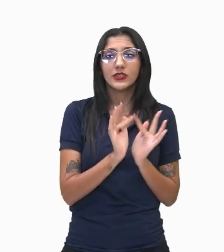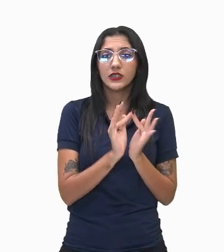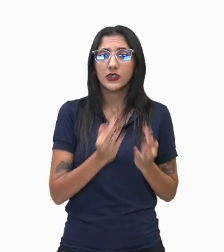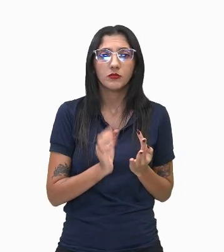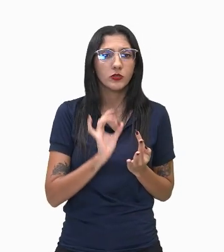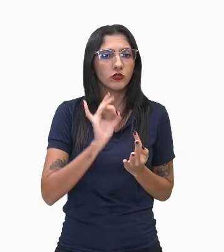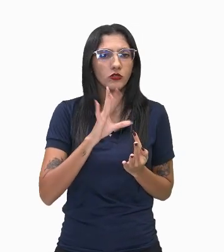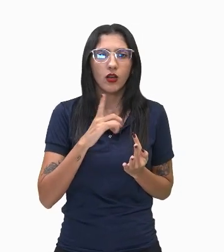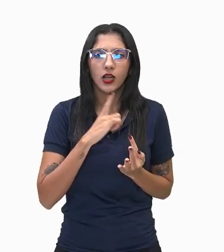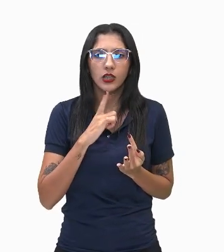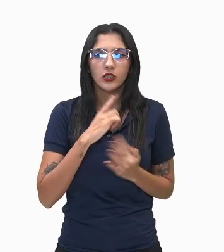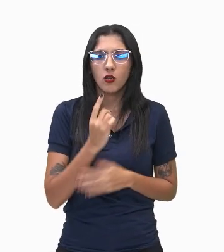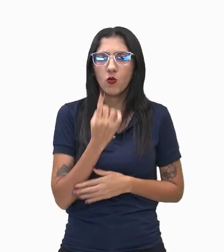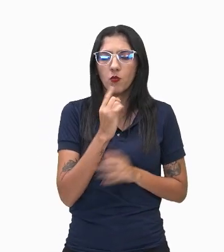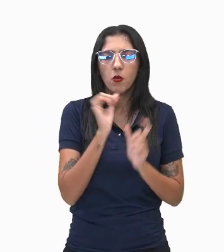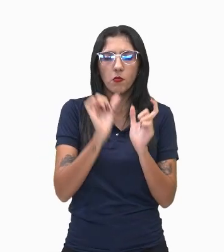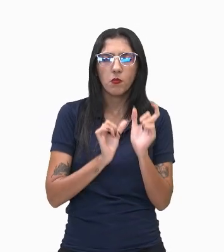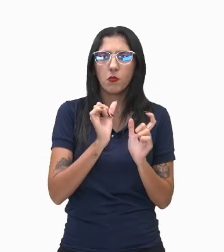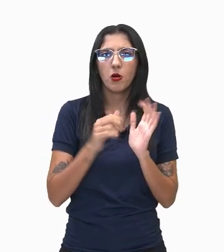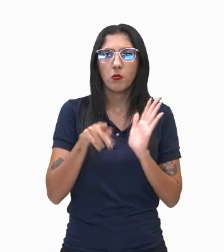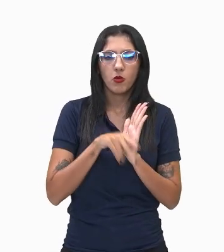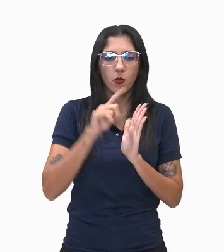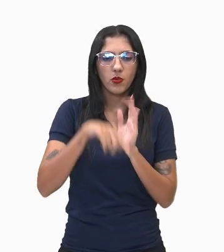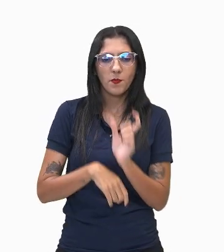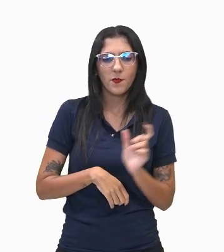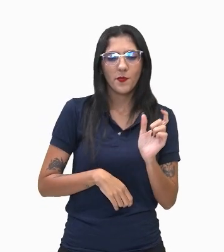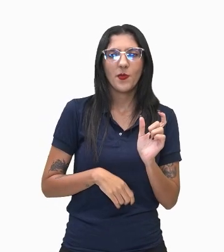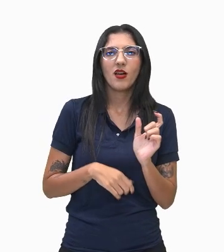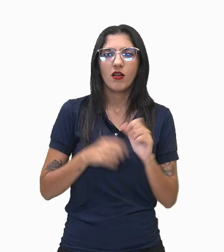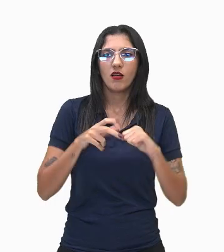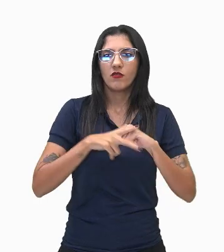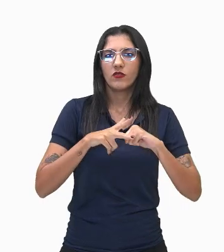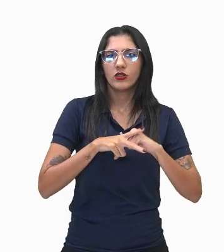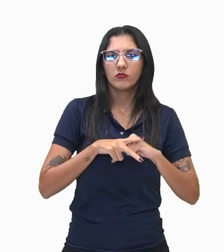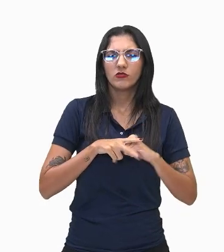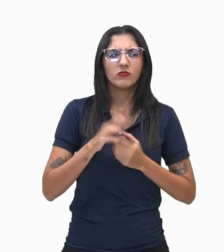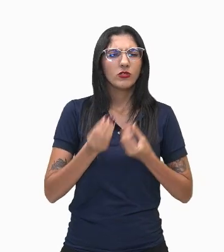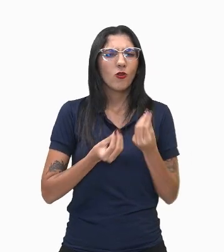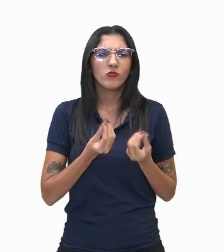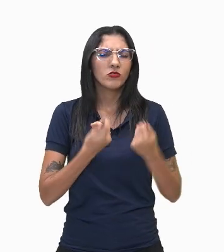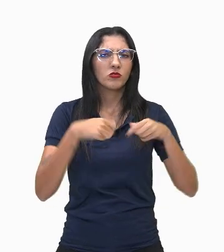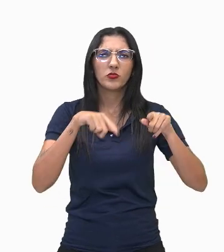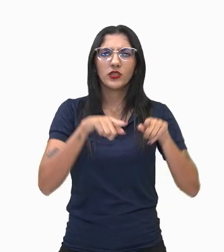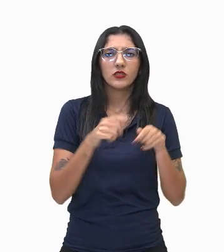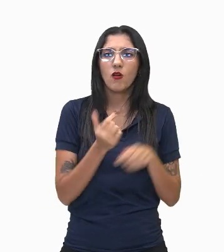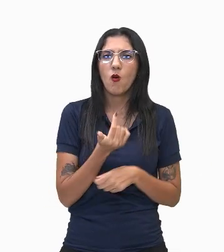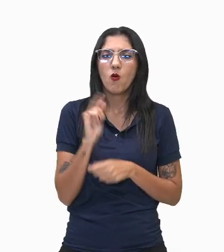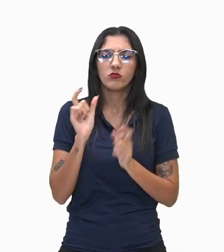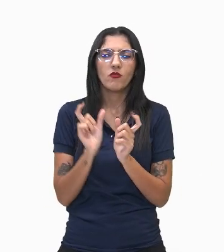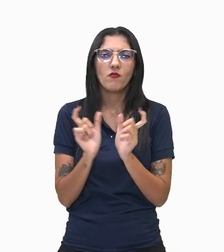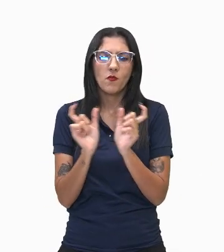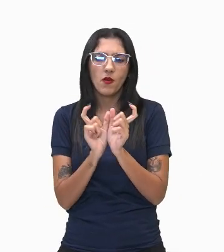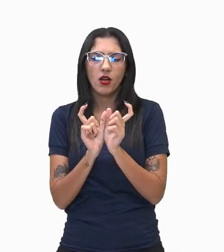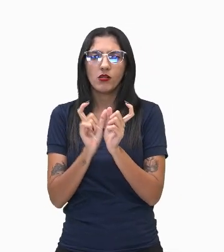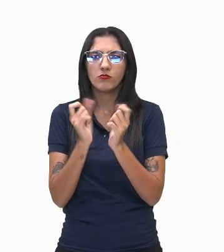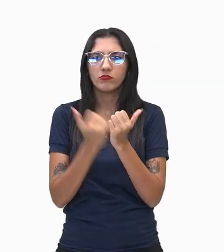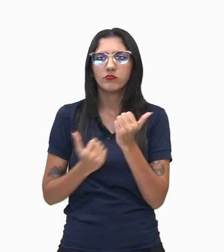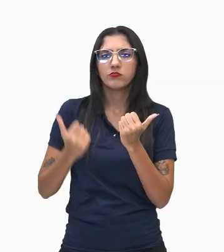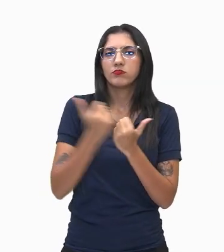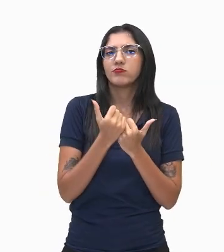apenas precisam da conjugação do próprio verbo, ou seja, não precisa de um verbo auxiliar na sua estrutura de